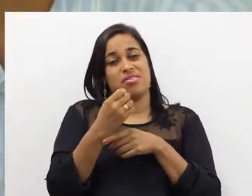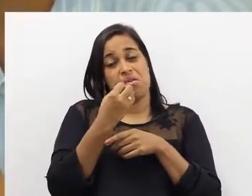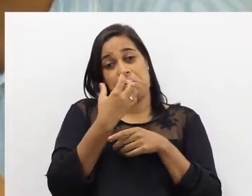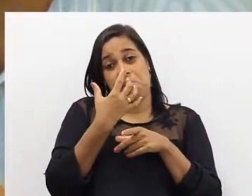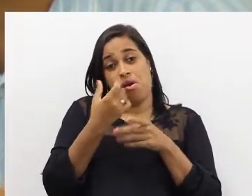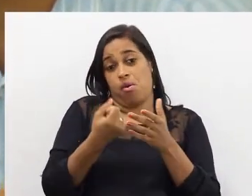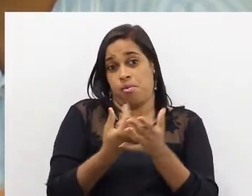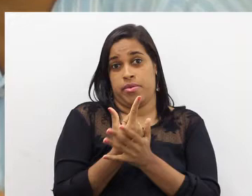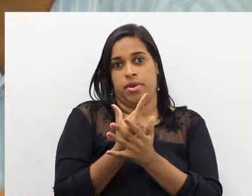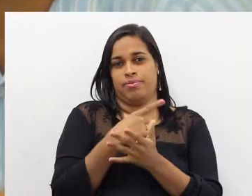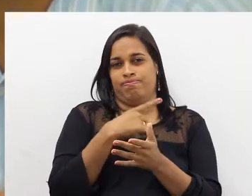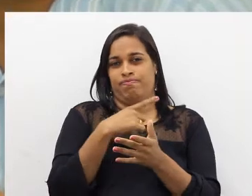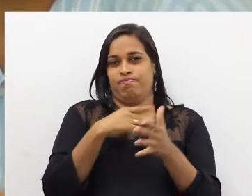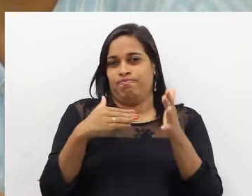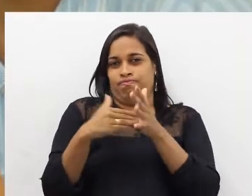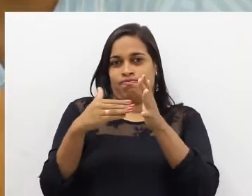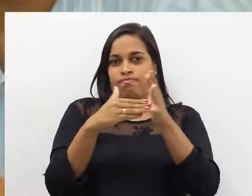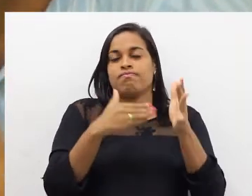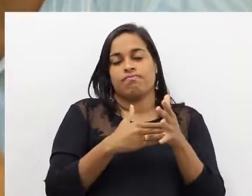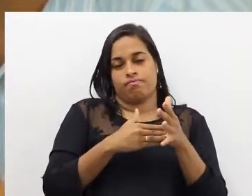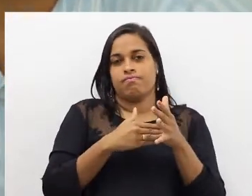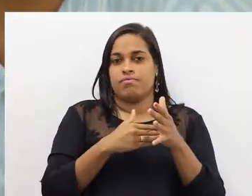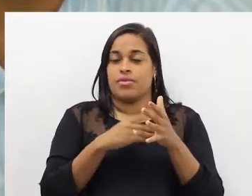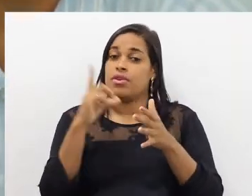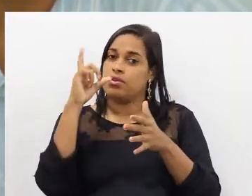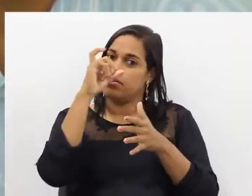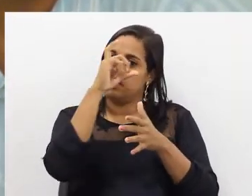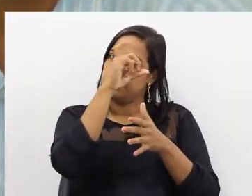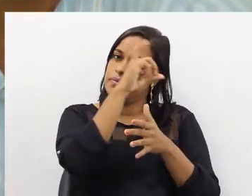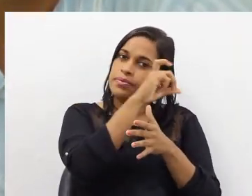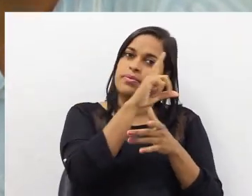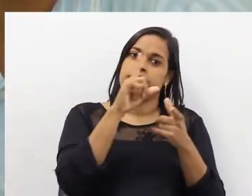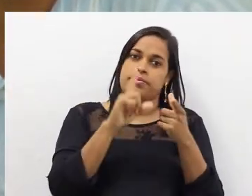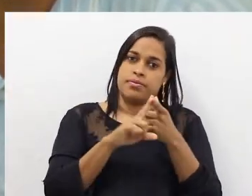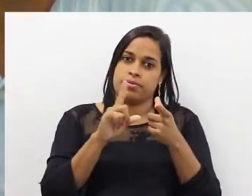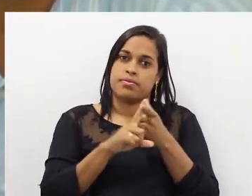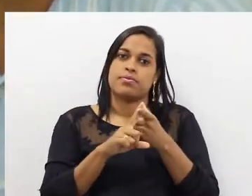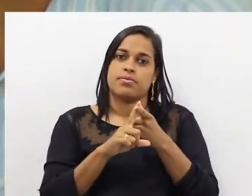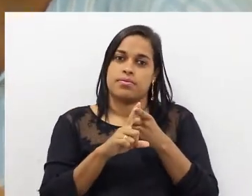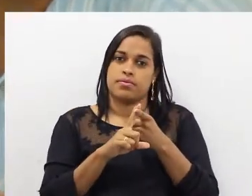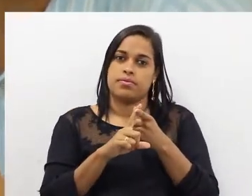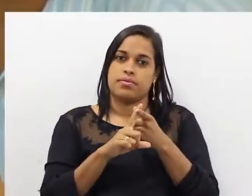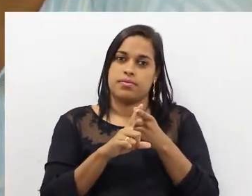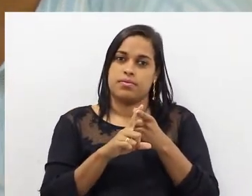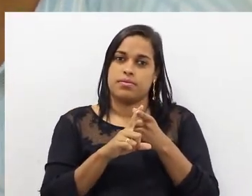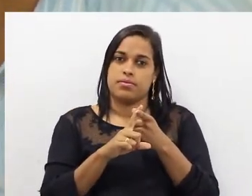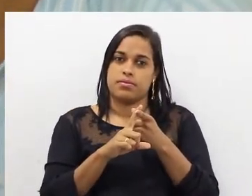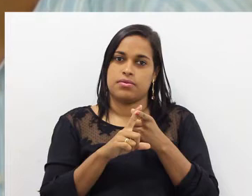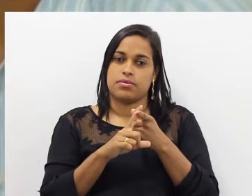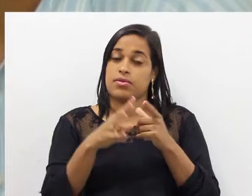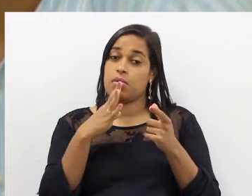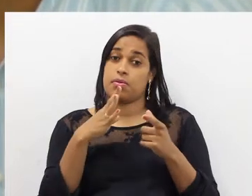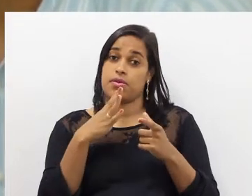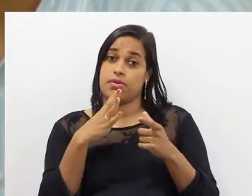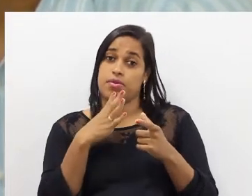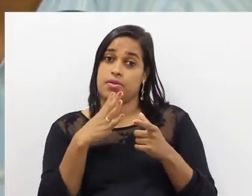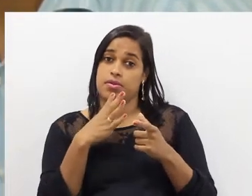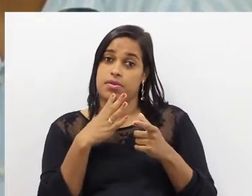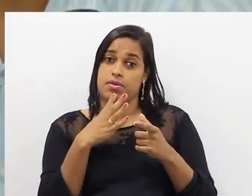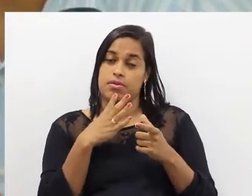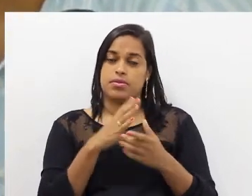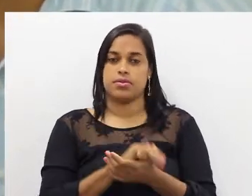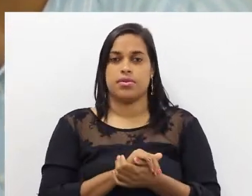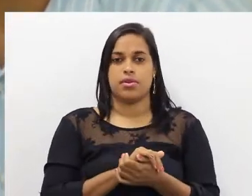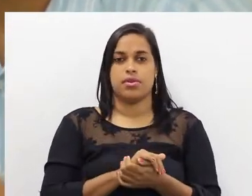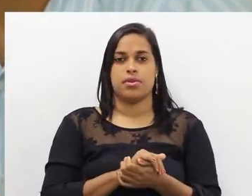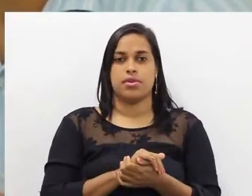porque ela tem uma série de limitações. Então, dificilmente você vai encontrar uma rede em barramento para estudar, para conhecer.